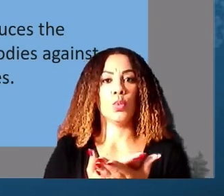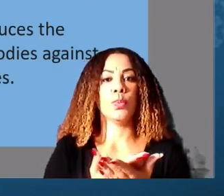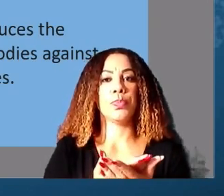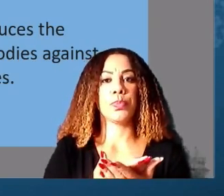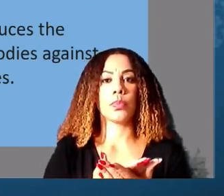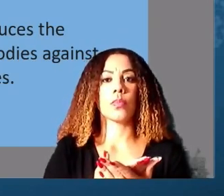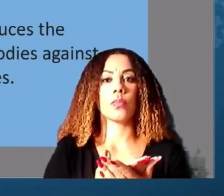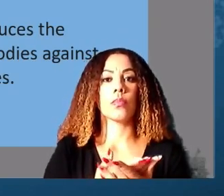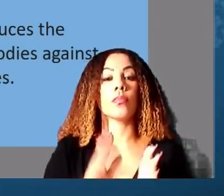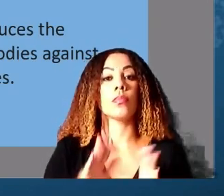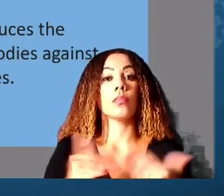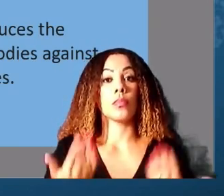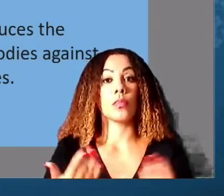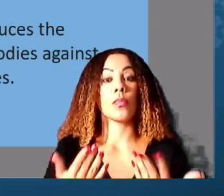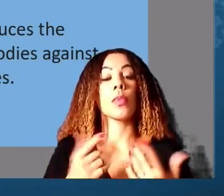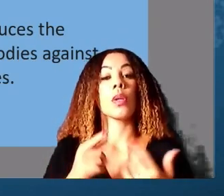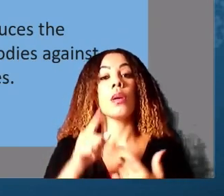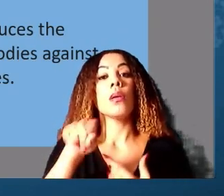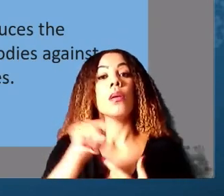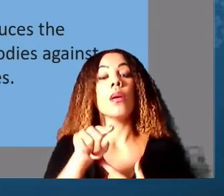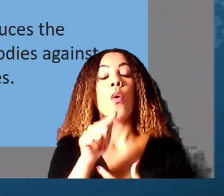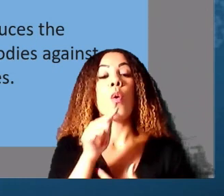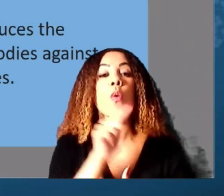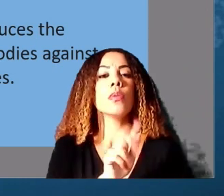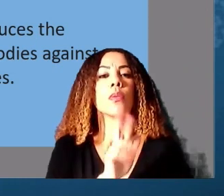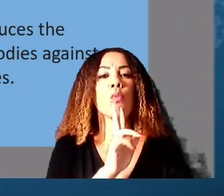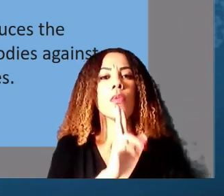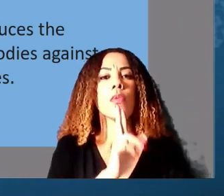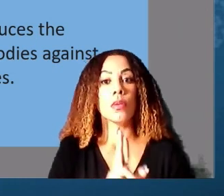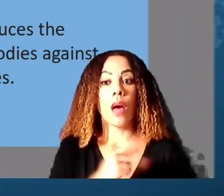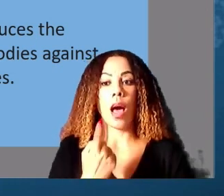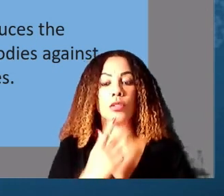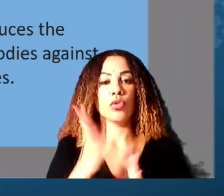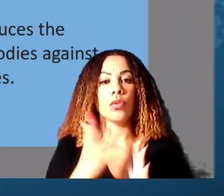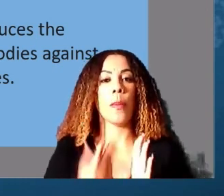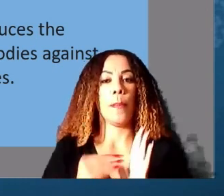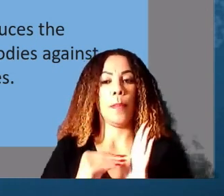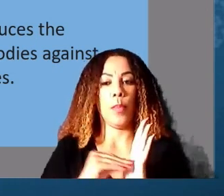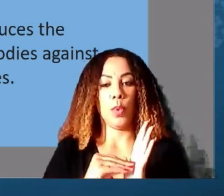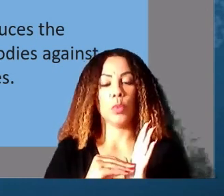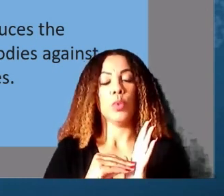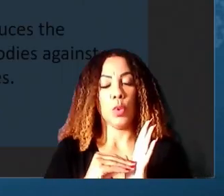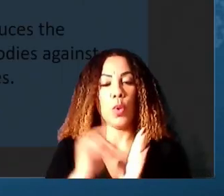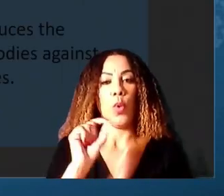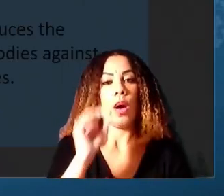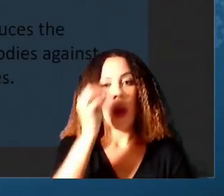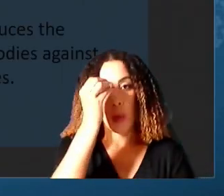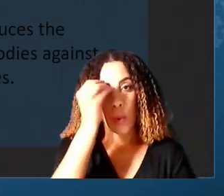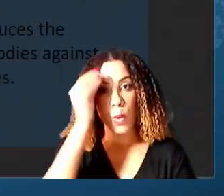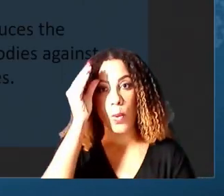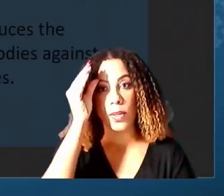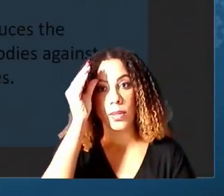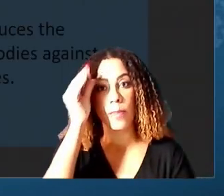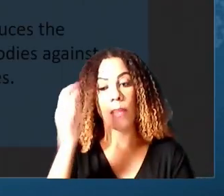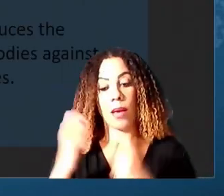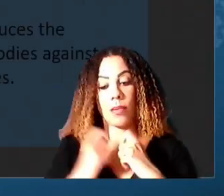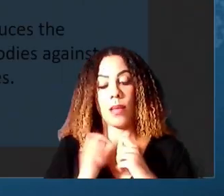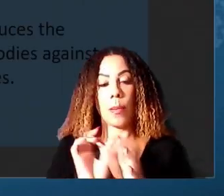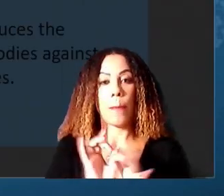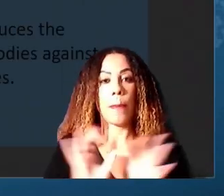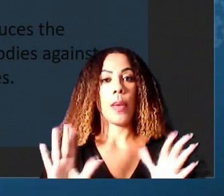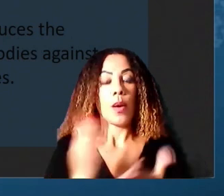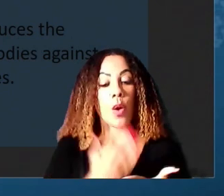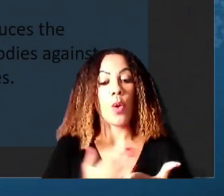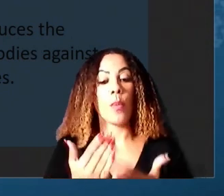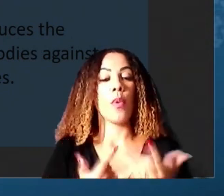E, como fruto disso, né, a gente já incorporou, né, um conhecimento que nos permitiu já iniciar outros